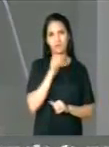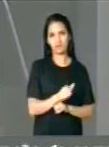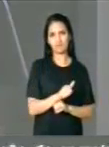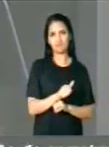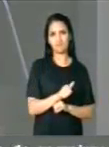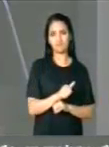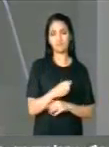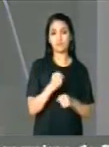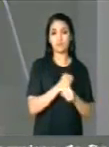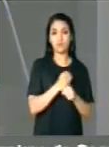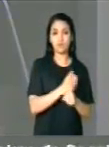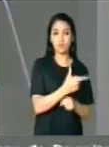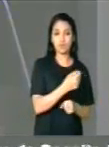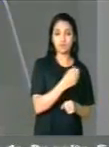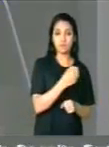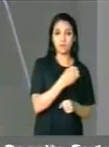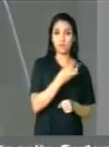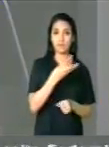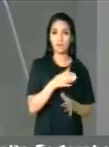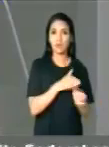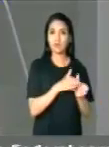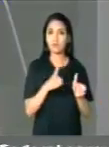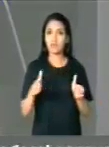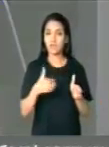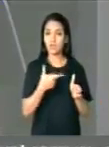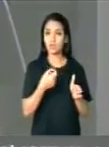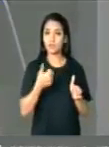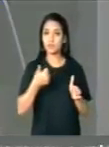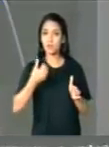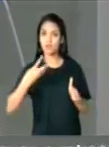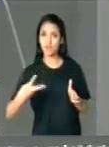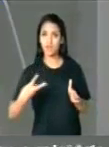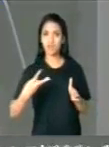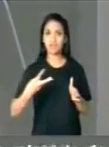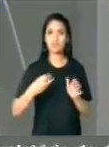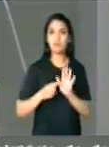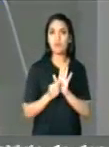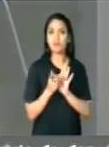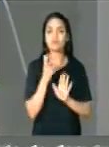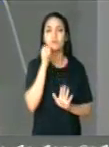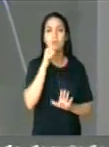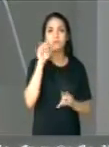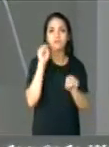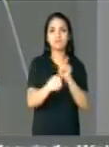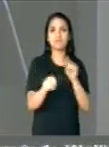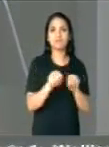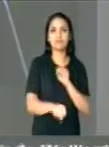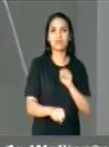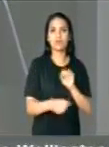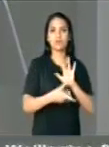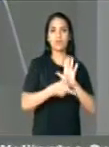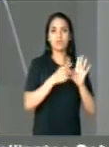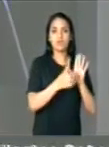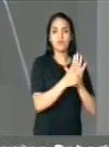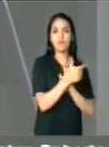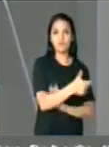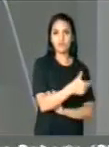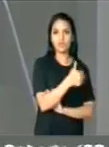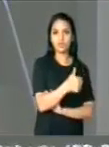e 2013, o número de mulheres assassinadas aumentou de 21%, passando de